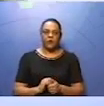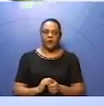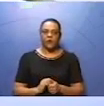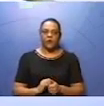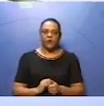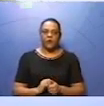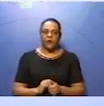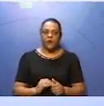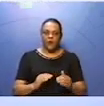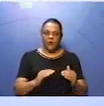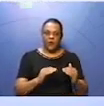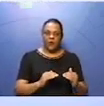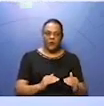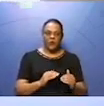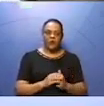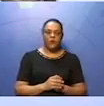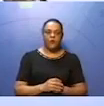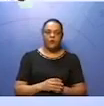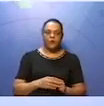E o último exemplo.